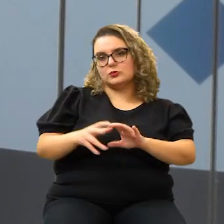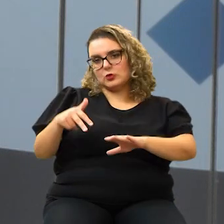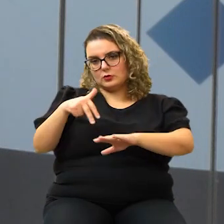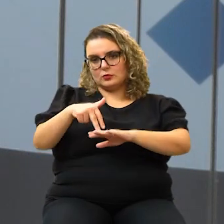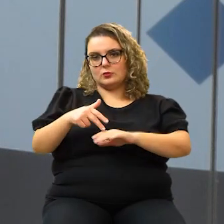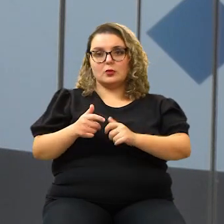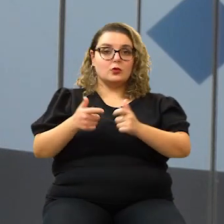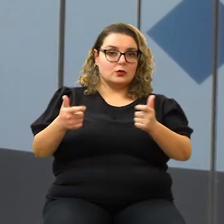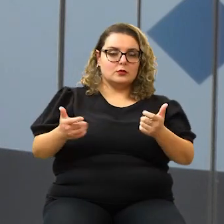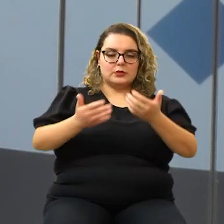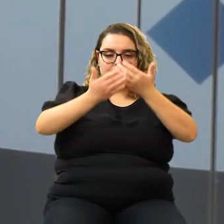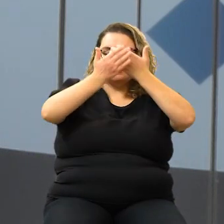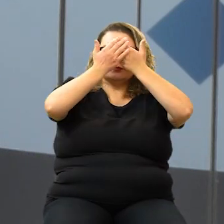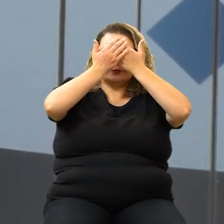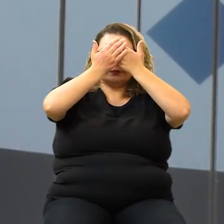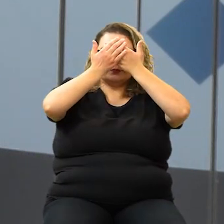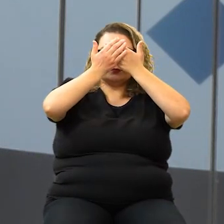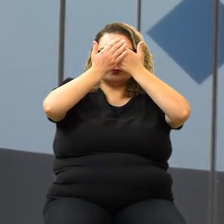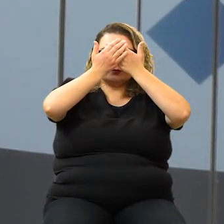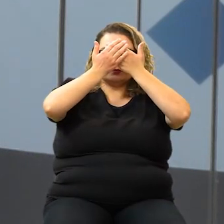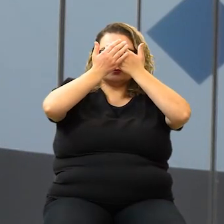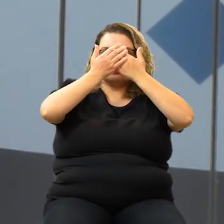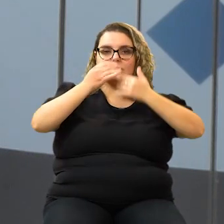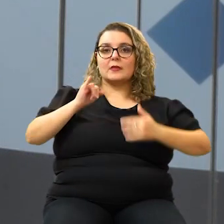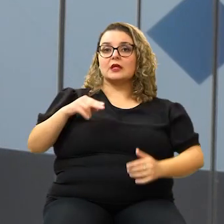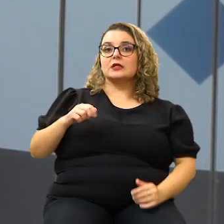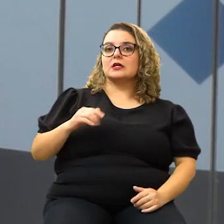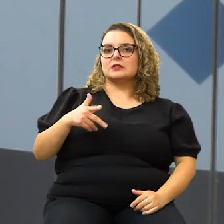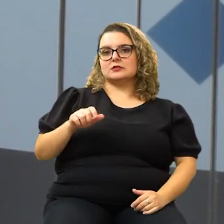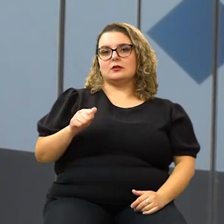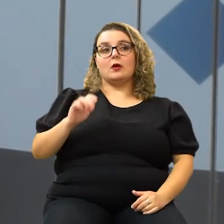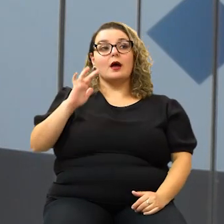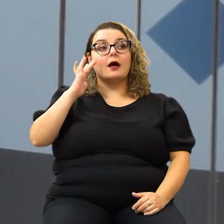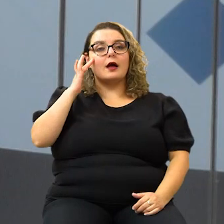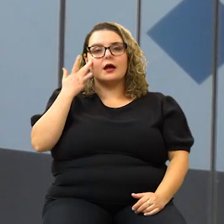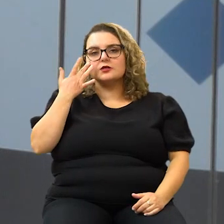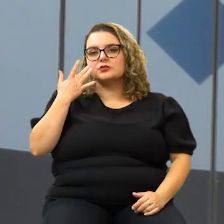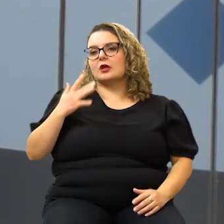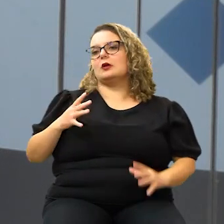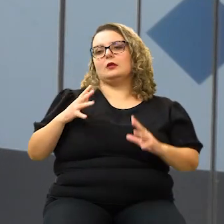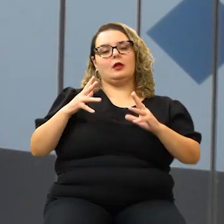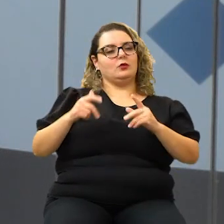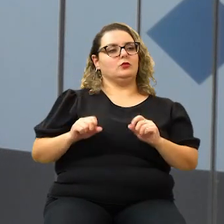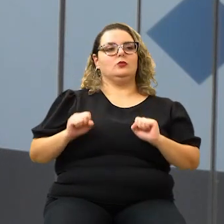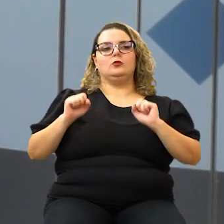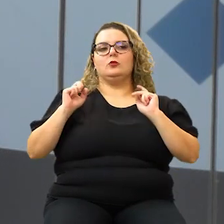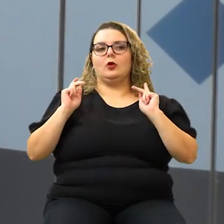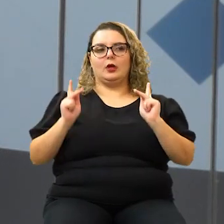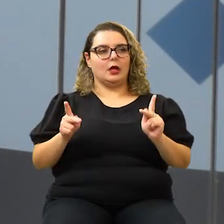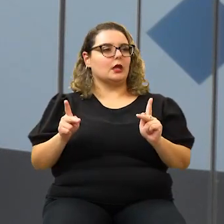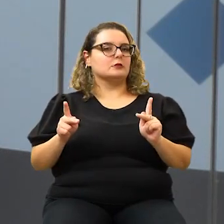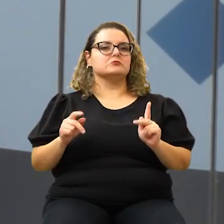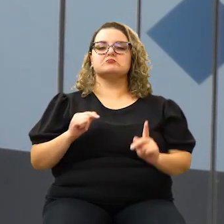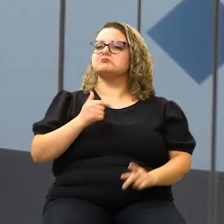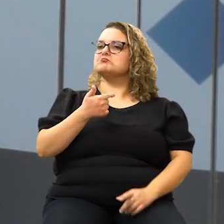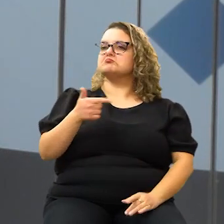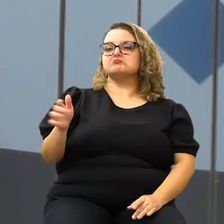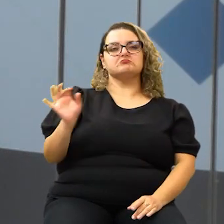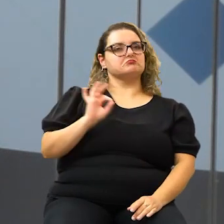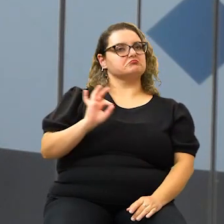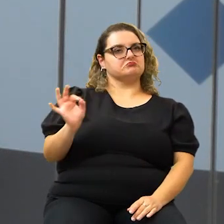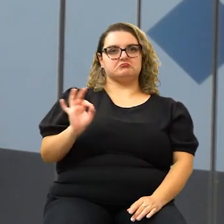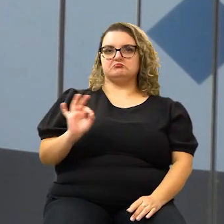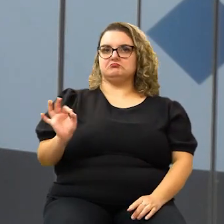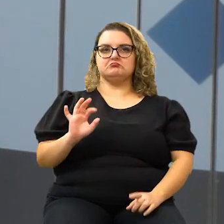a grande questão do negacionismo, que eu digo, é a inação, é você achar que está tudo bem, né? Que nós não temos